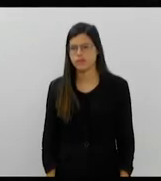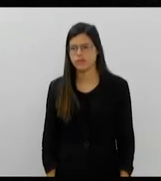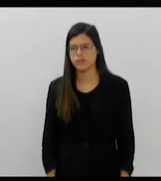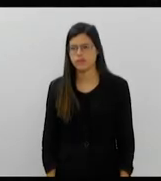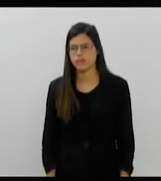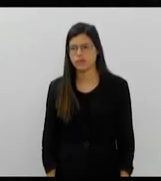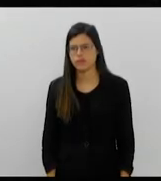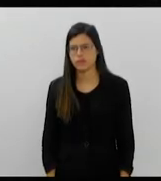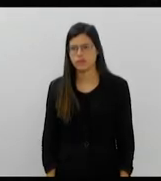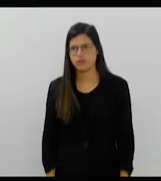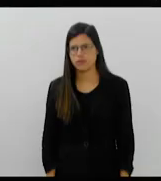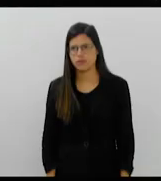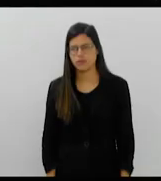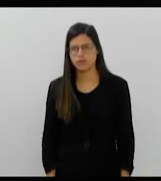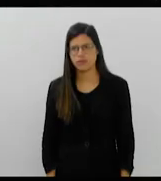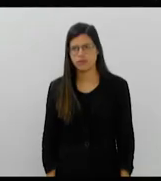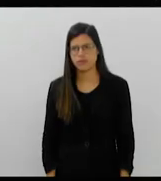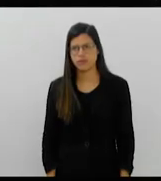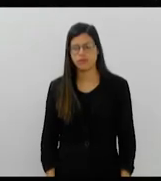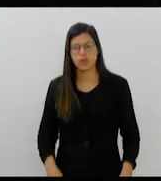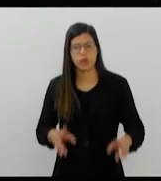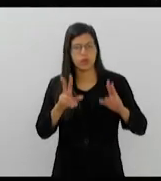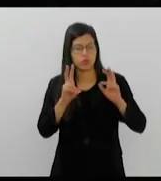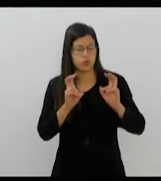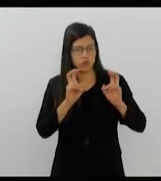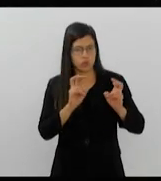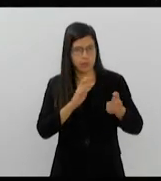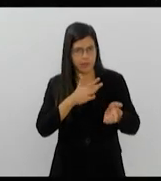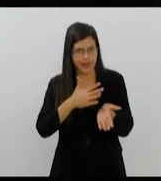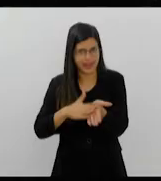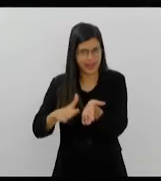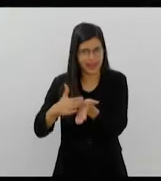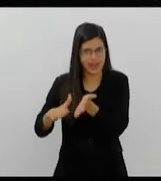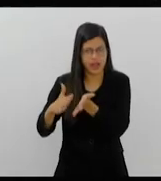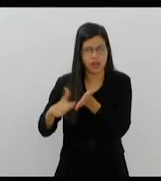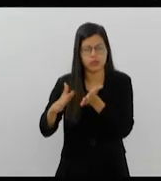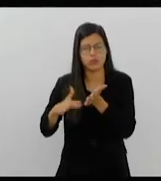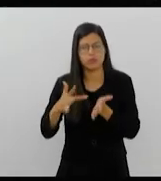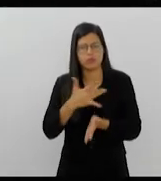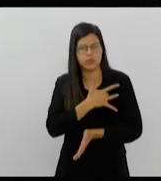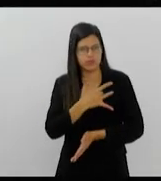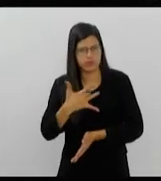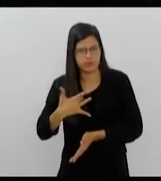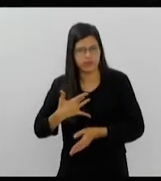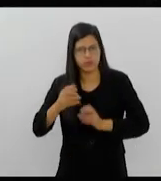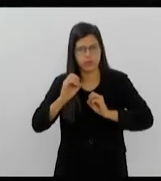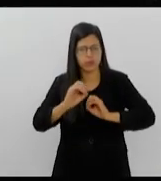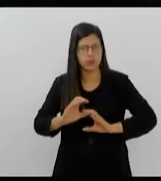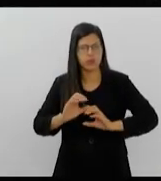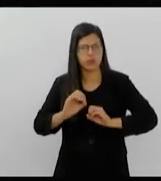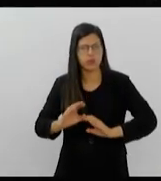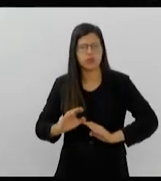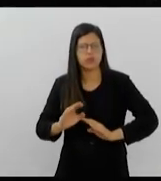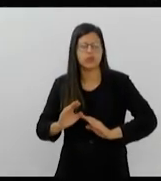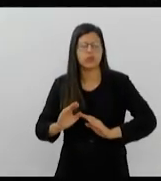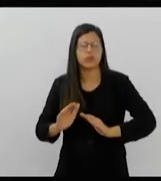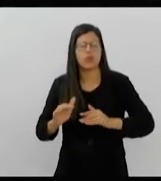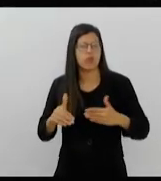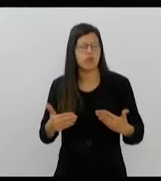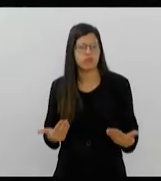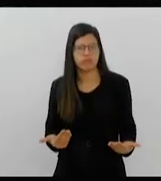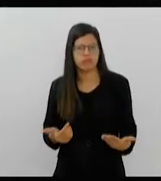diz respeito aos gastos com saúde, com educação, enfim, e